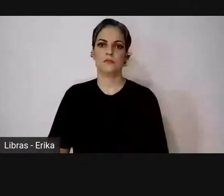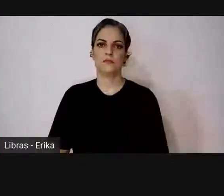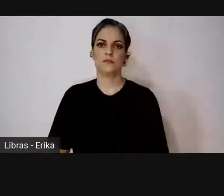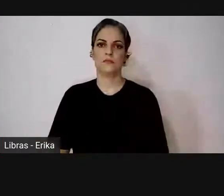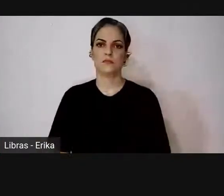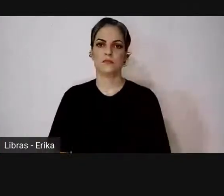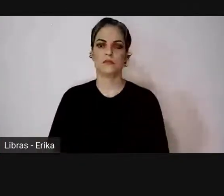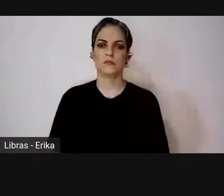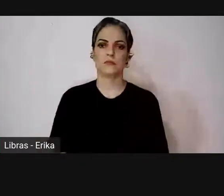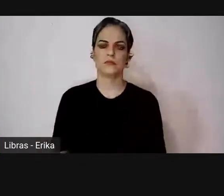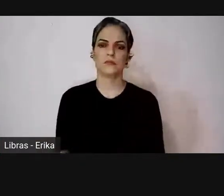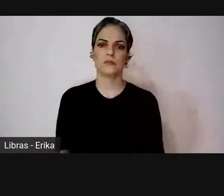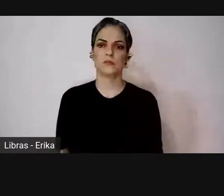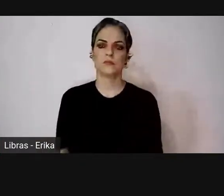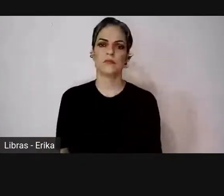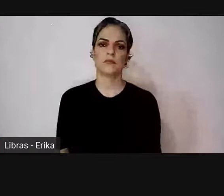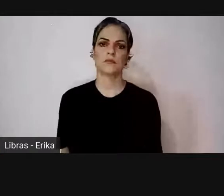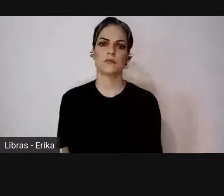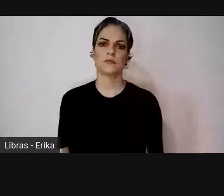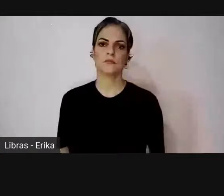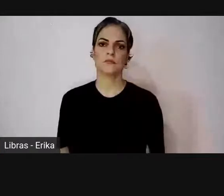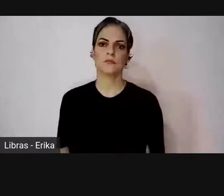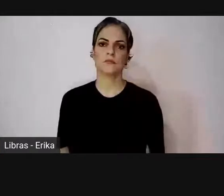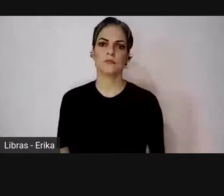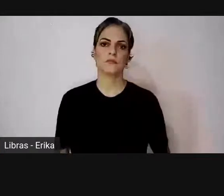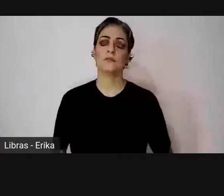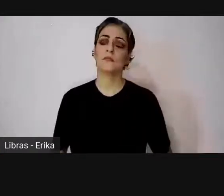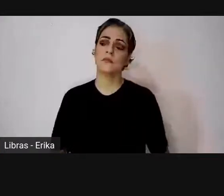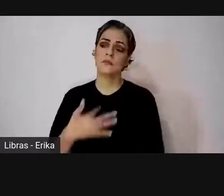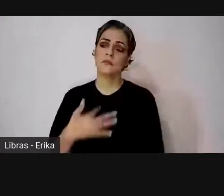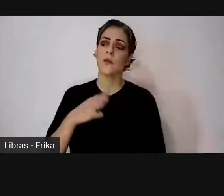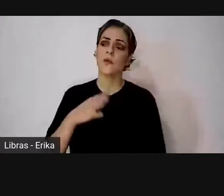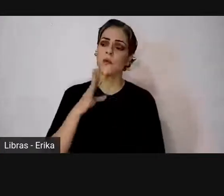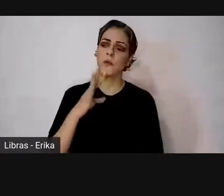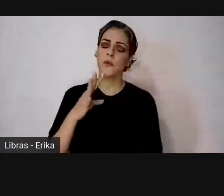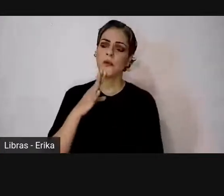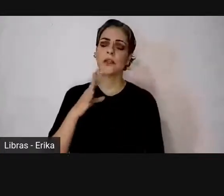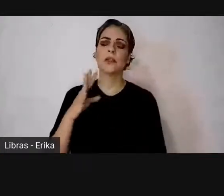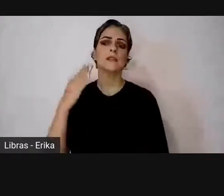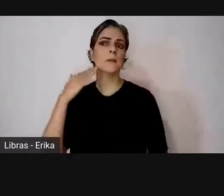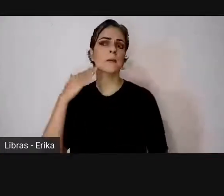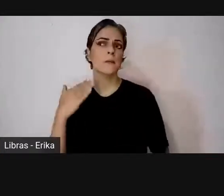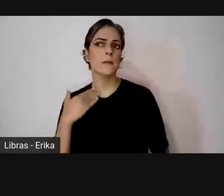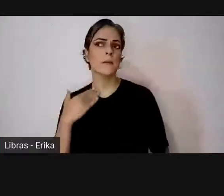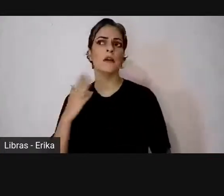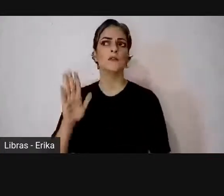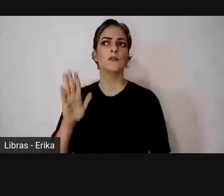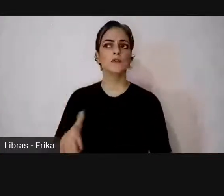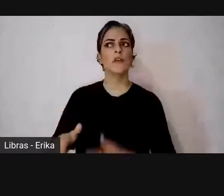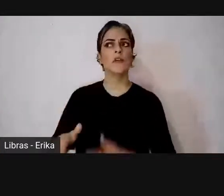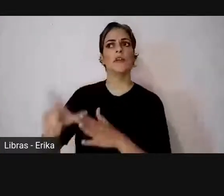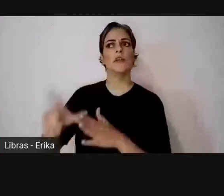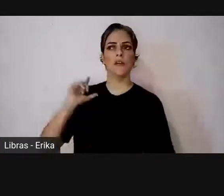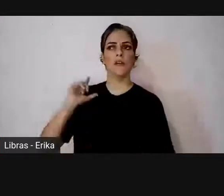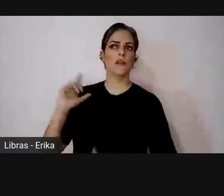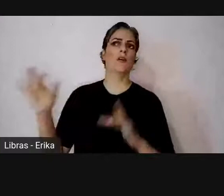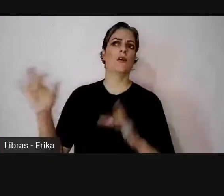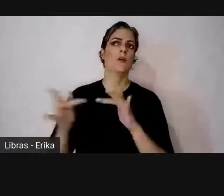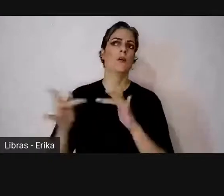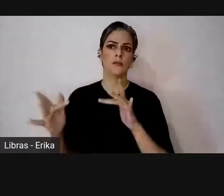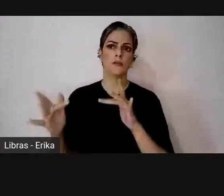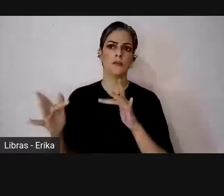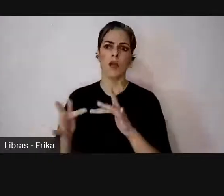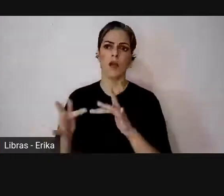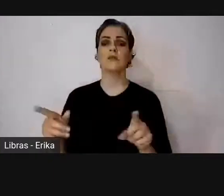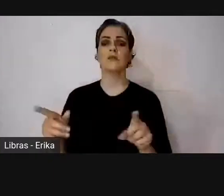de que eu conhecia o banco, tive essa oportunidade de trabalhar junto como contraparte do banco no legislativo, e a